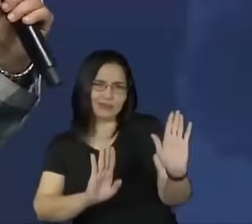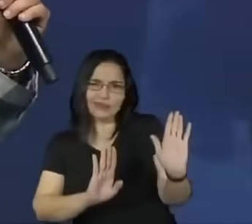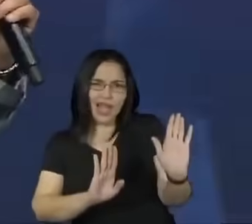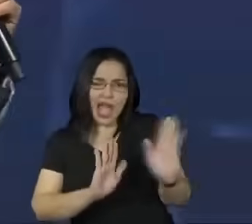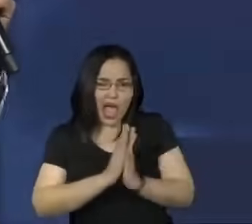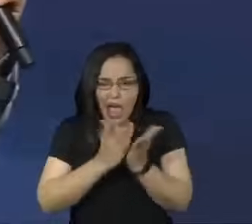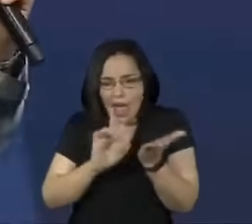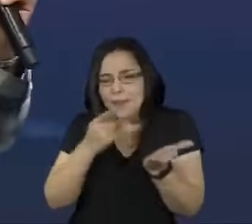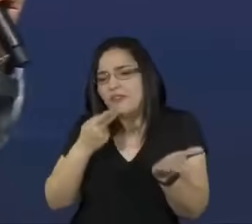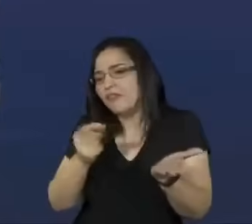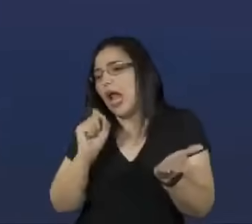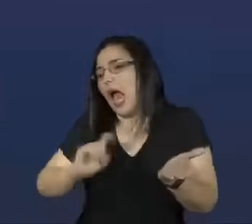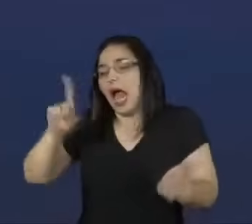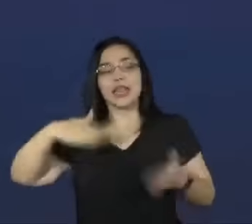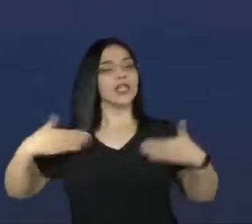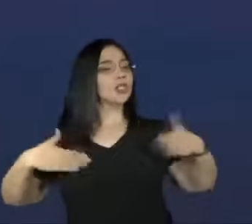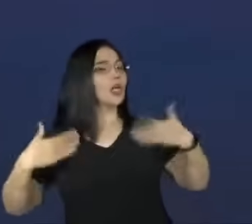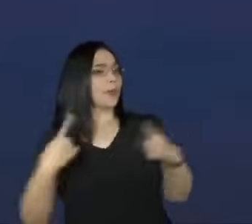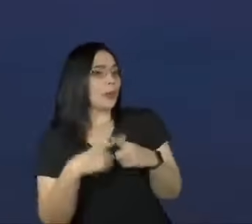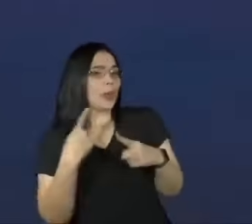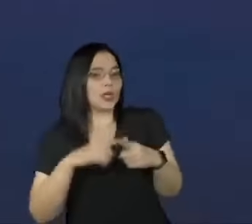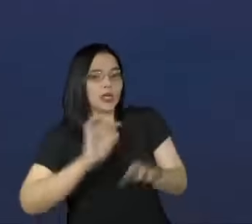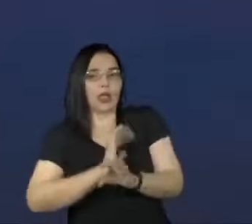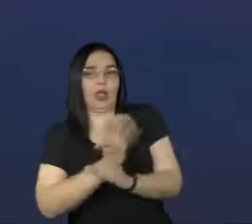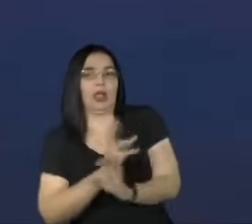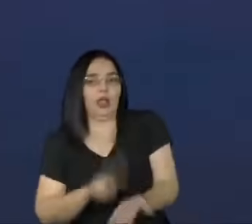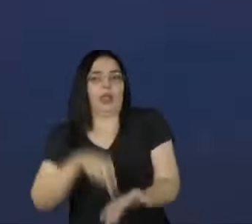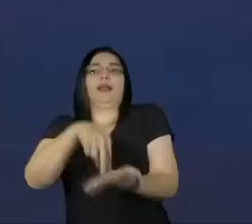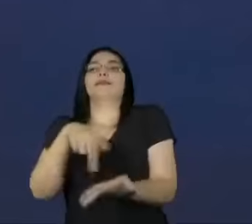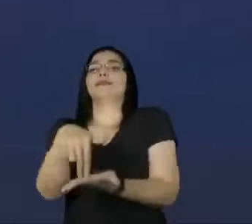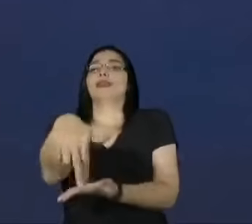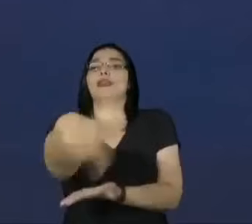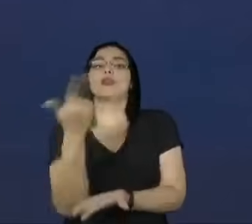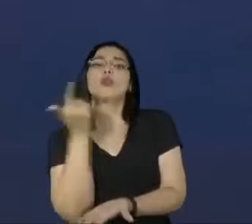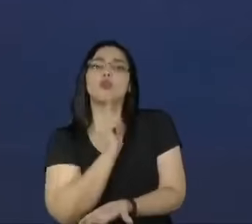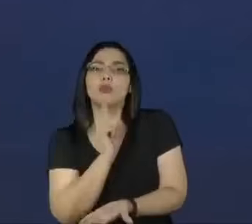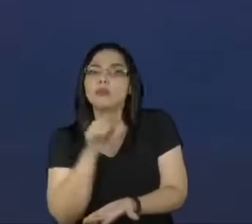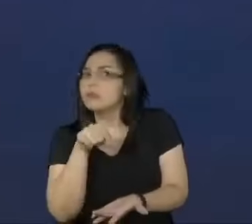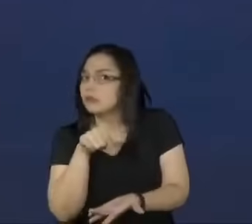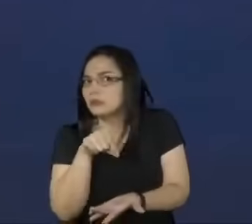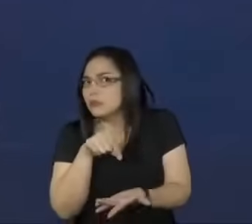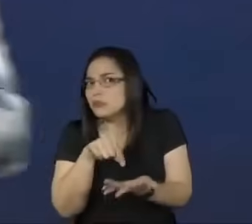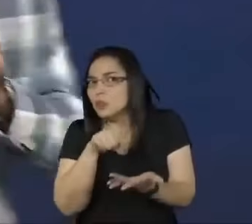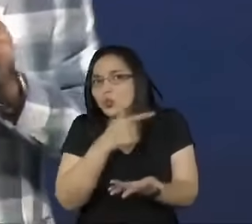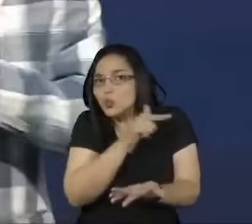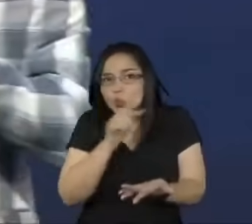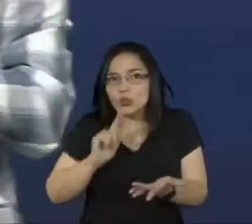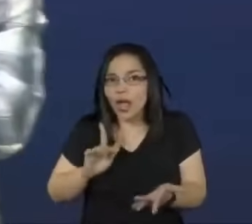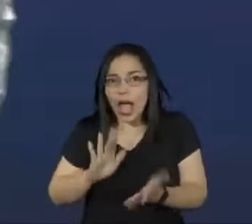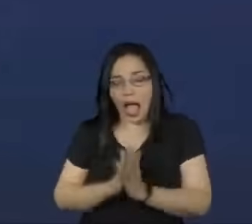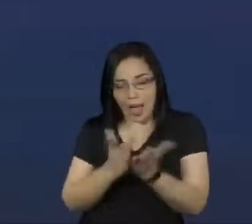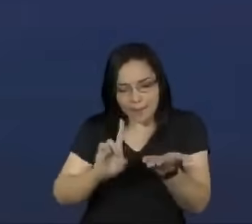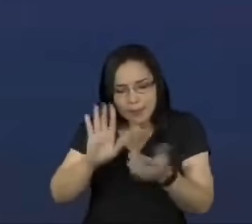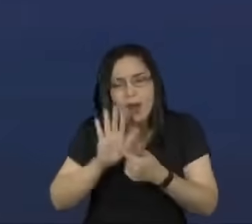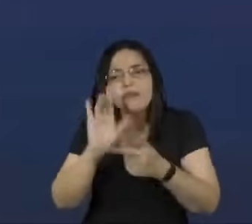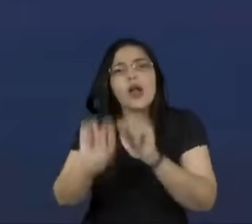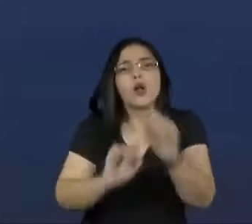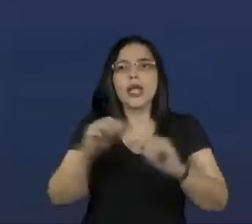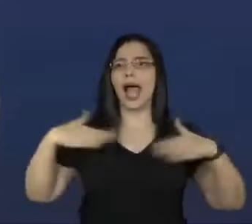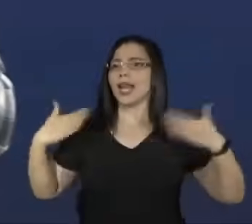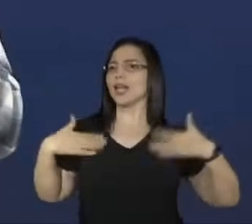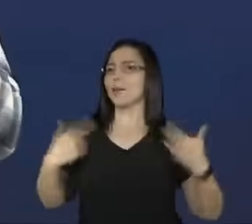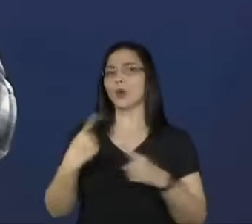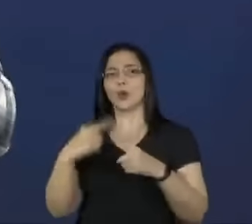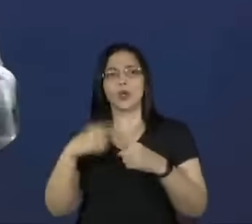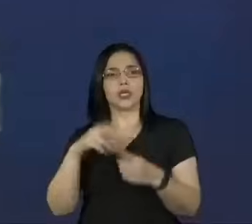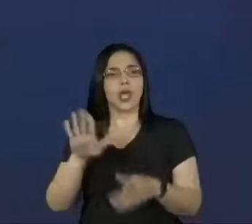Bíblia não diz que Deus fica alegre porque um paralítico andou não tem isso na Bíblia a Bíblia não diz que deus fica alegre porque o morto